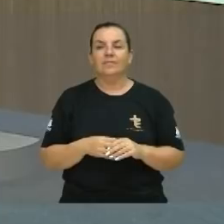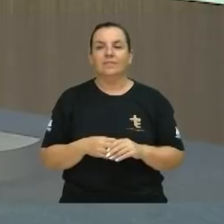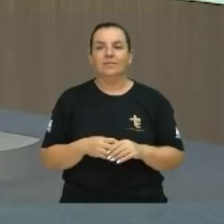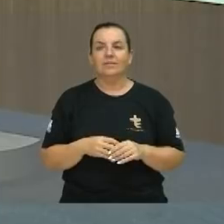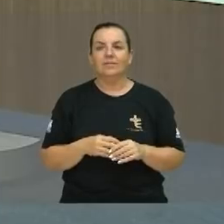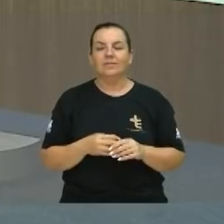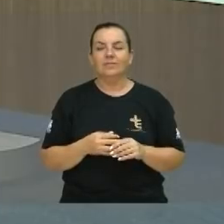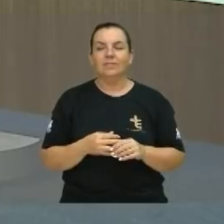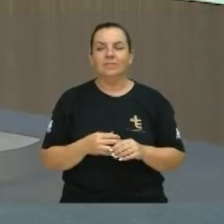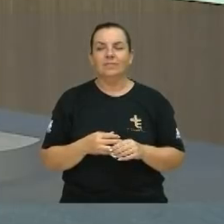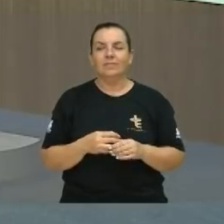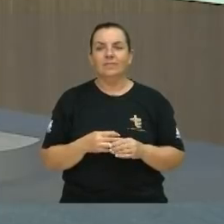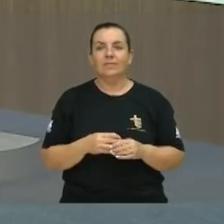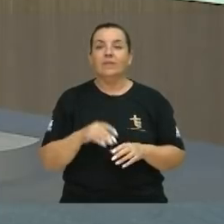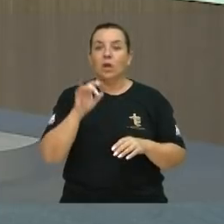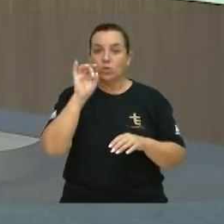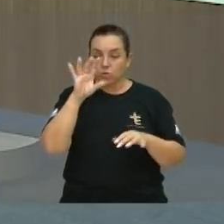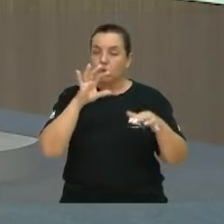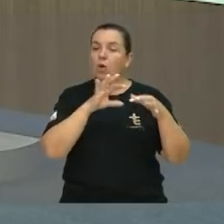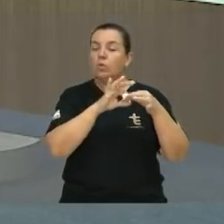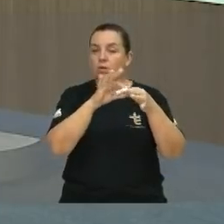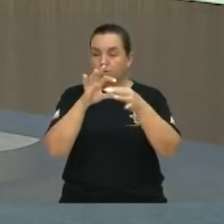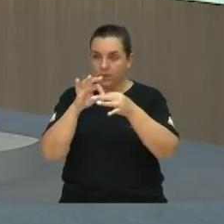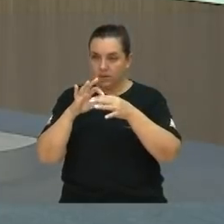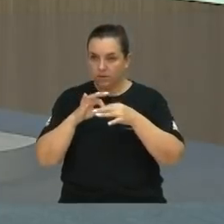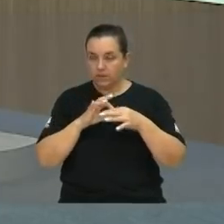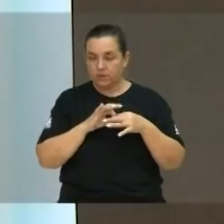ainda estou só é